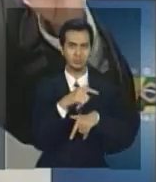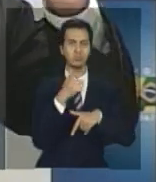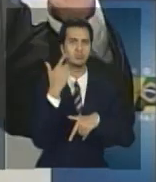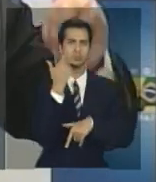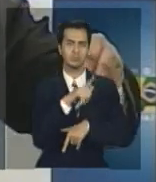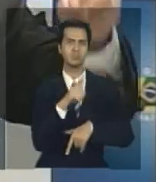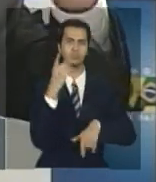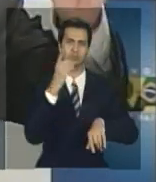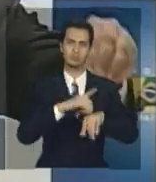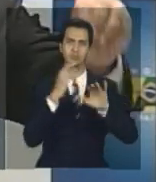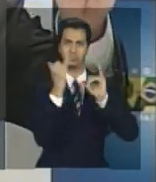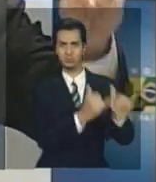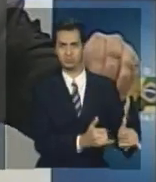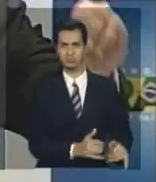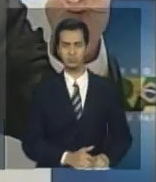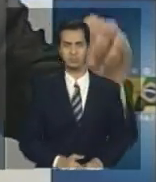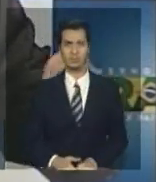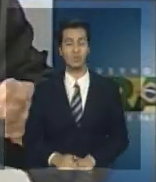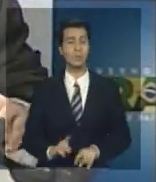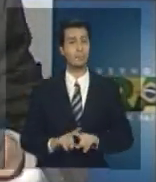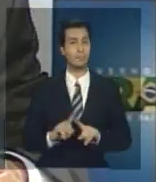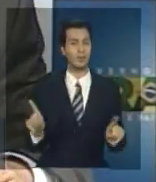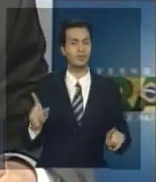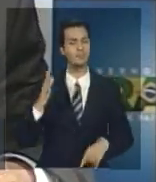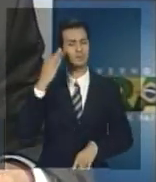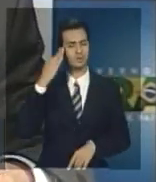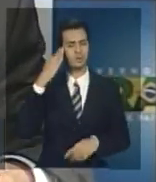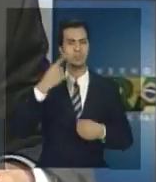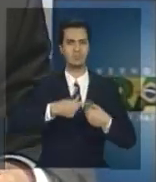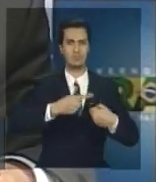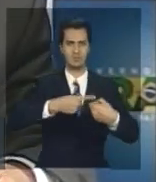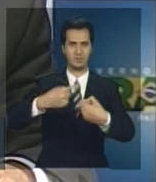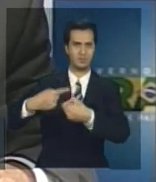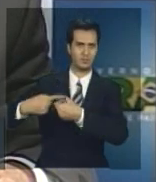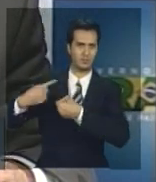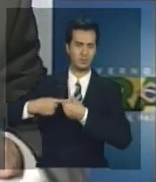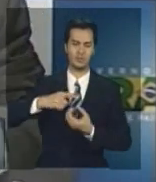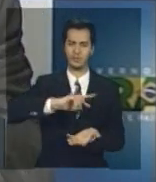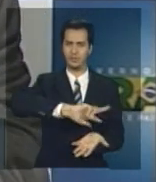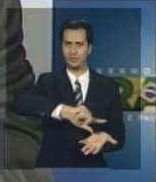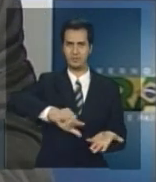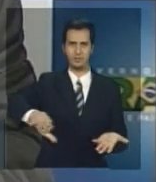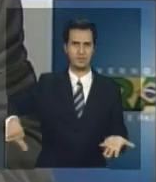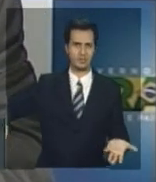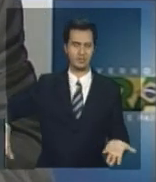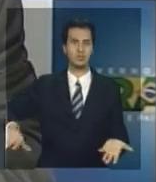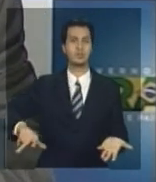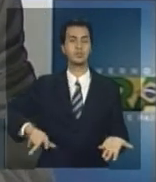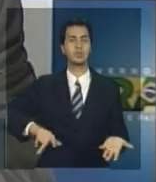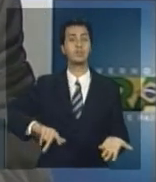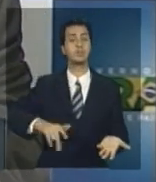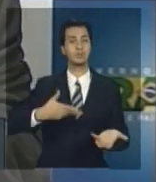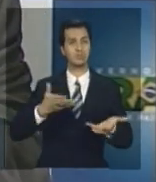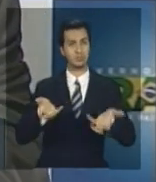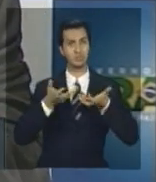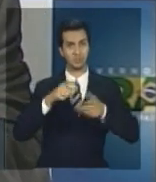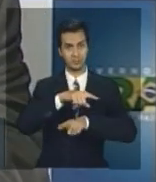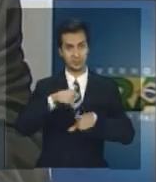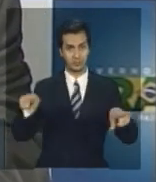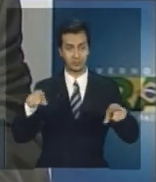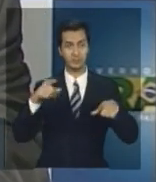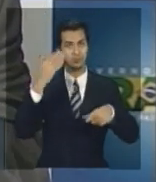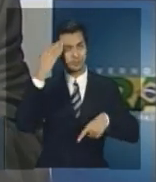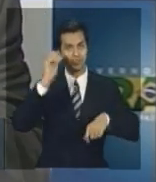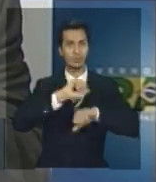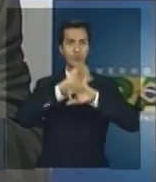regionais, e é lógico que cada município tem uma característica diferente de atuação. Então, queria chamar a atenção para isso. A importância